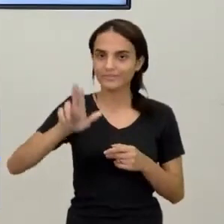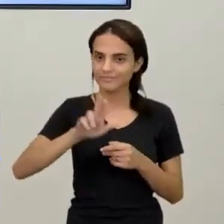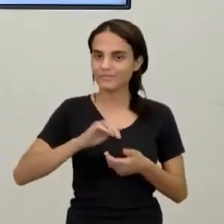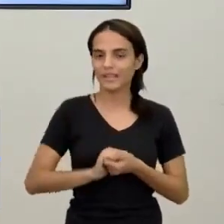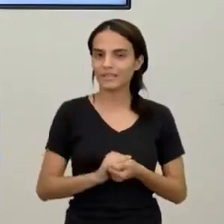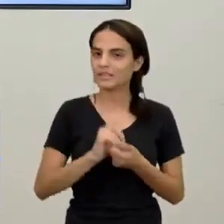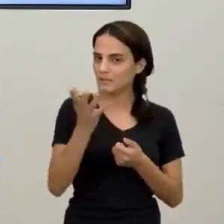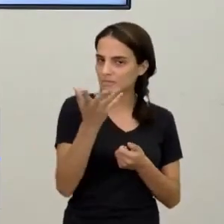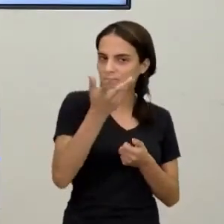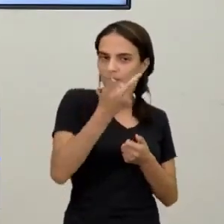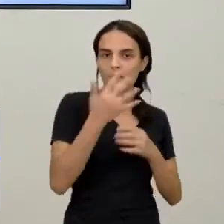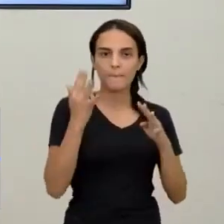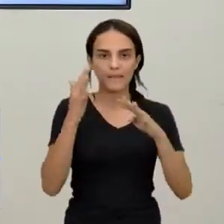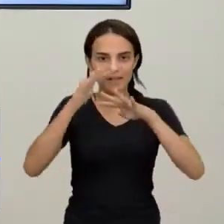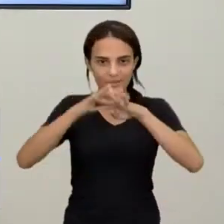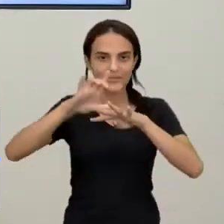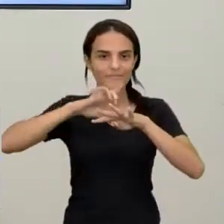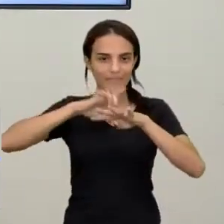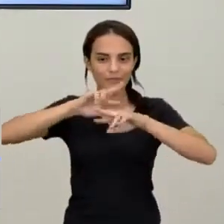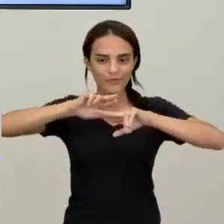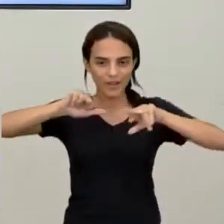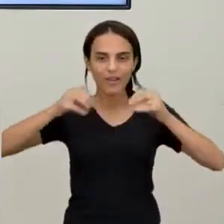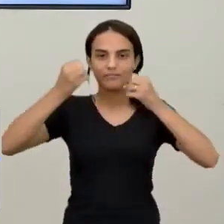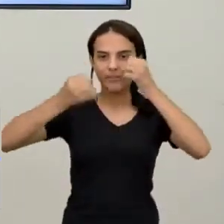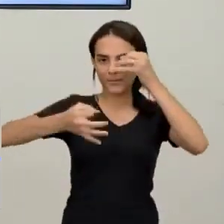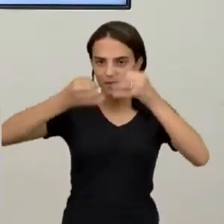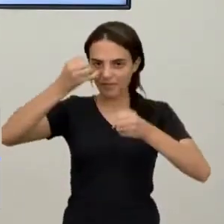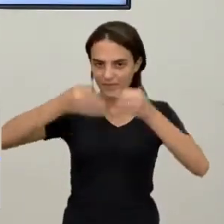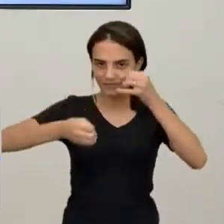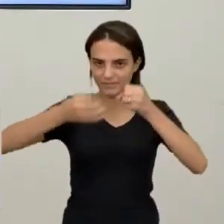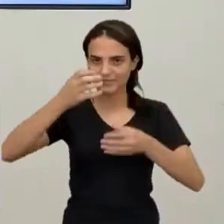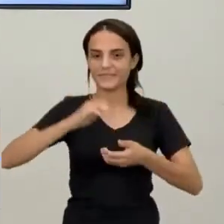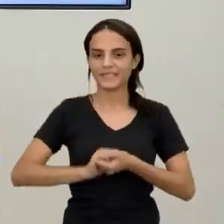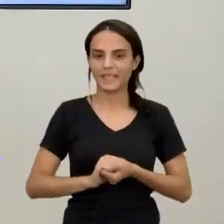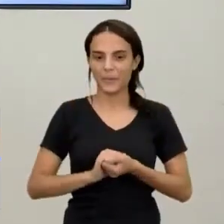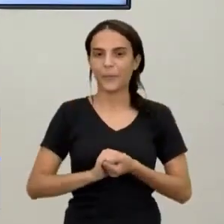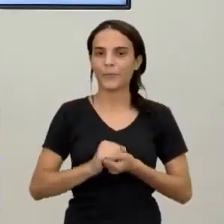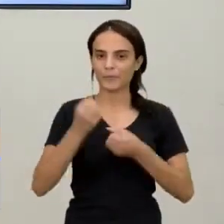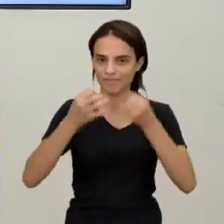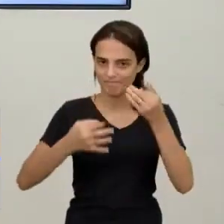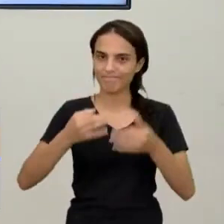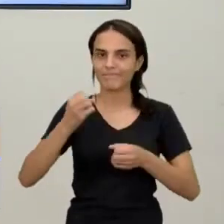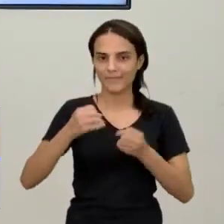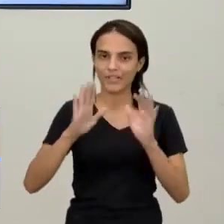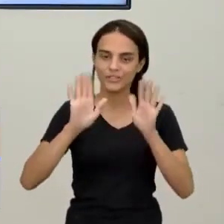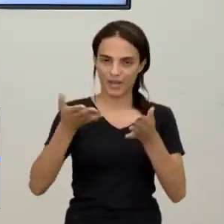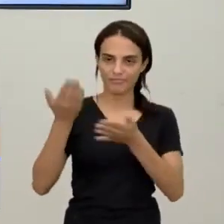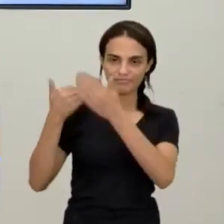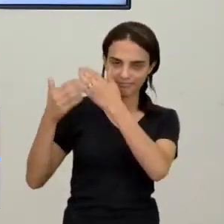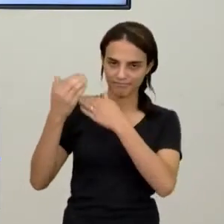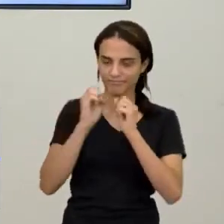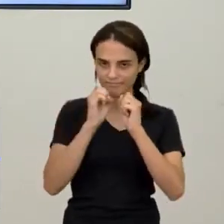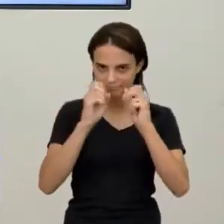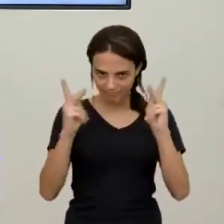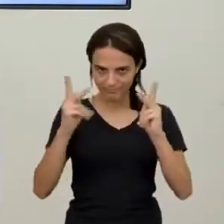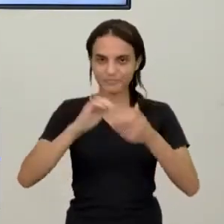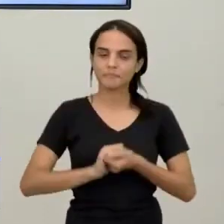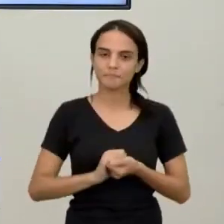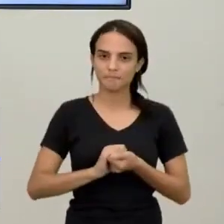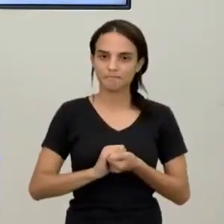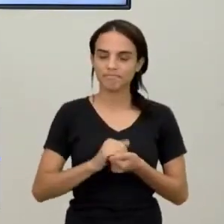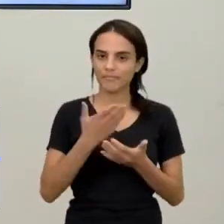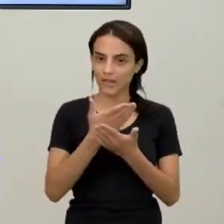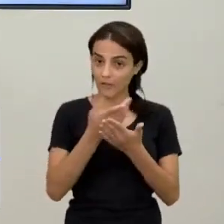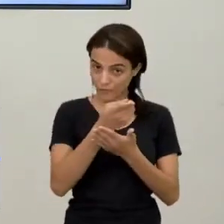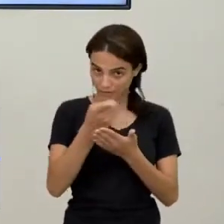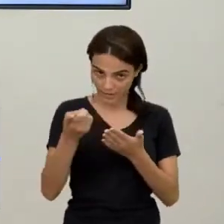truques matemáticos que tem toda uma explicação aí, que foram dadas, essas explicações foram dadas anteriormente, beleza? Agora a vez de vocês,